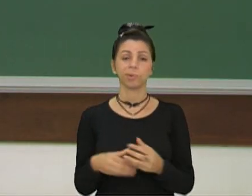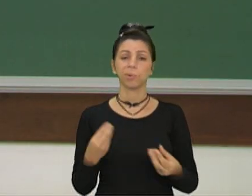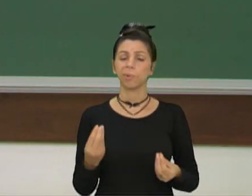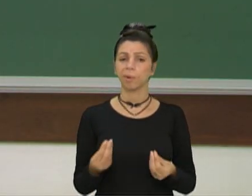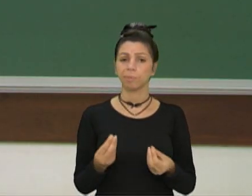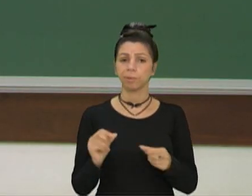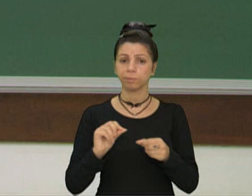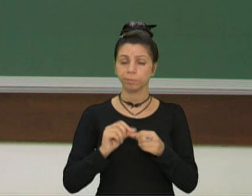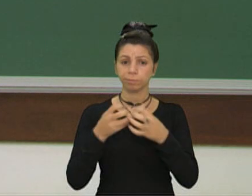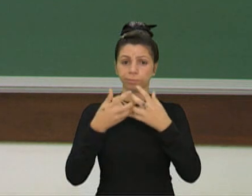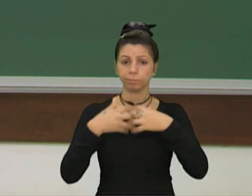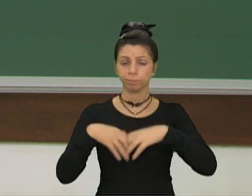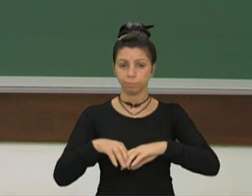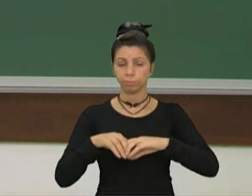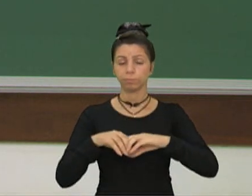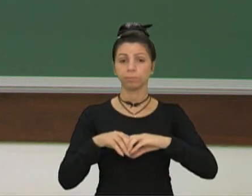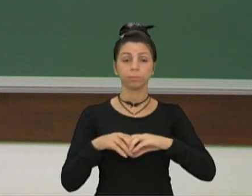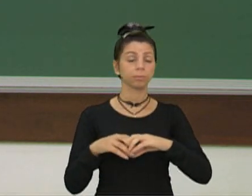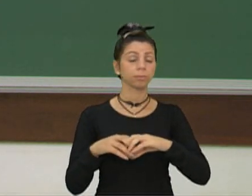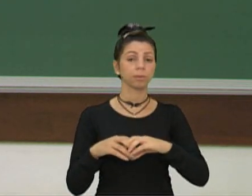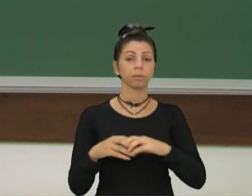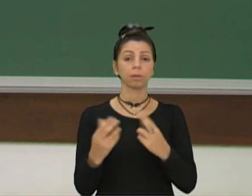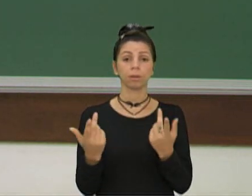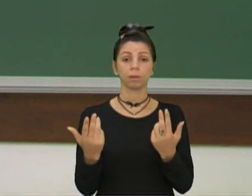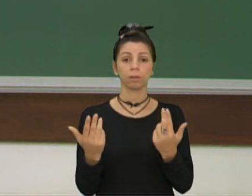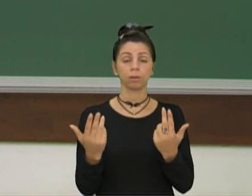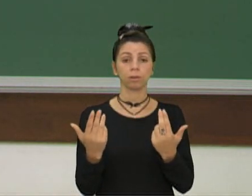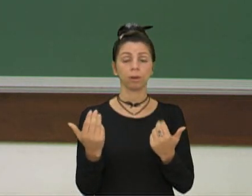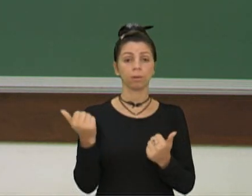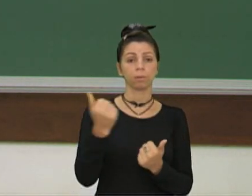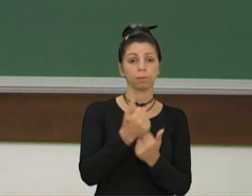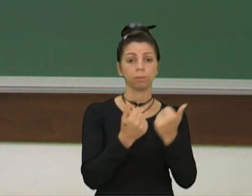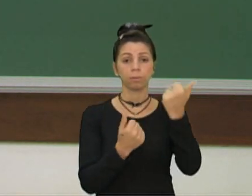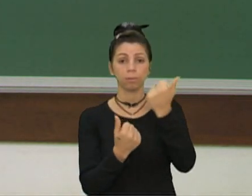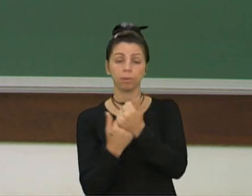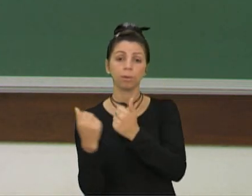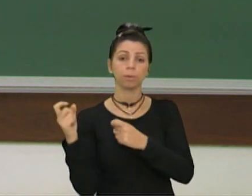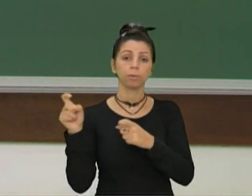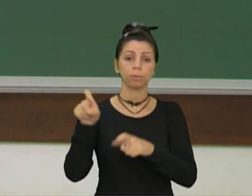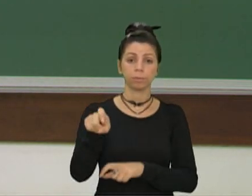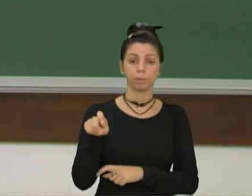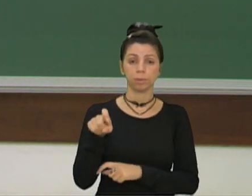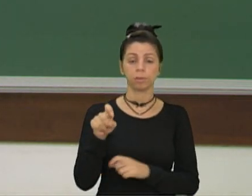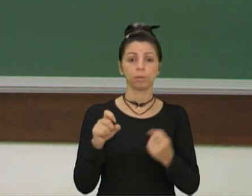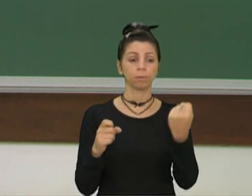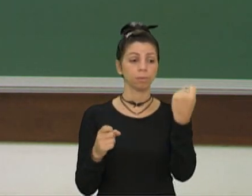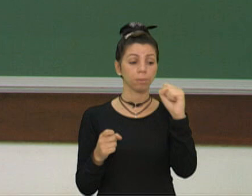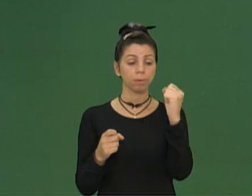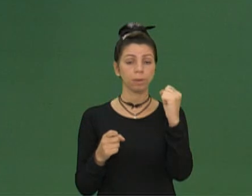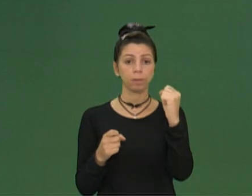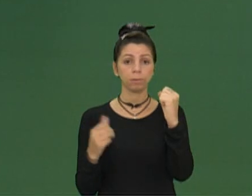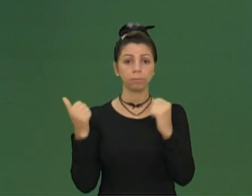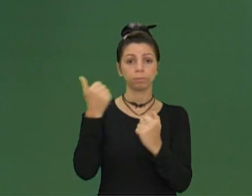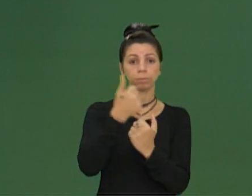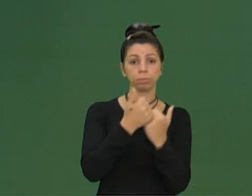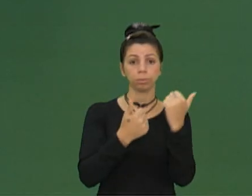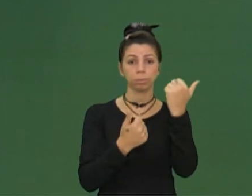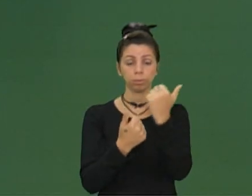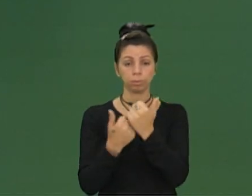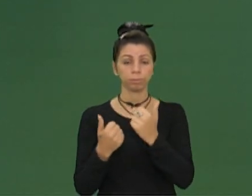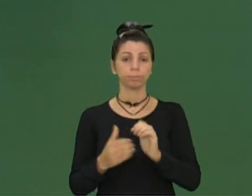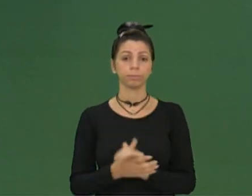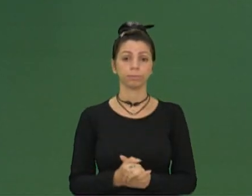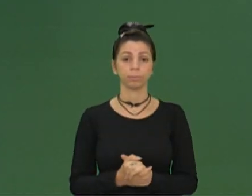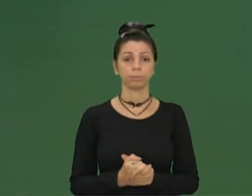feito? Igual verificamos nas últimas aulas, substituindo x, né? 8 no x da equação, certo?